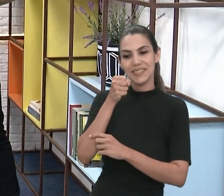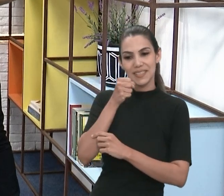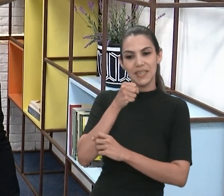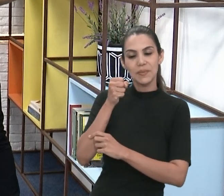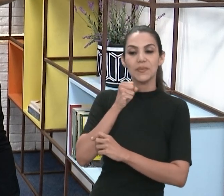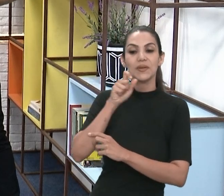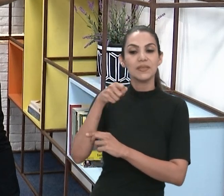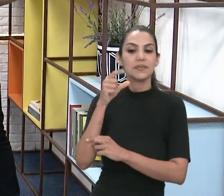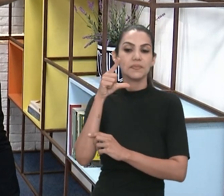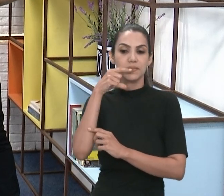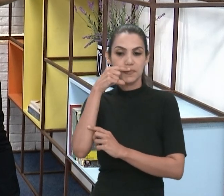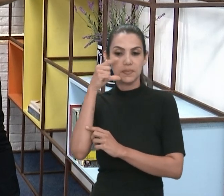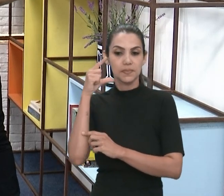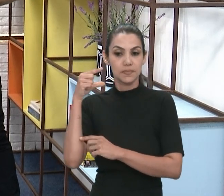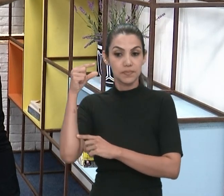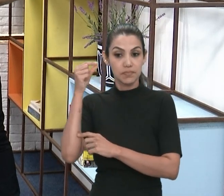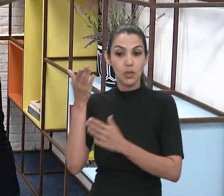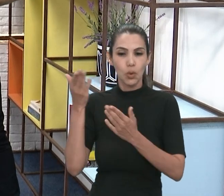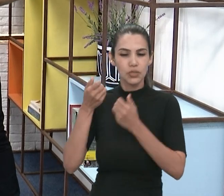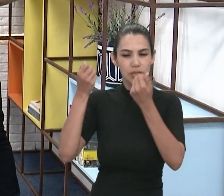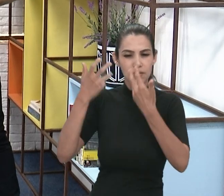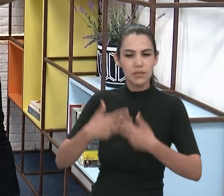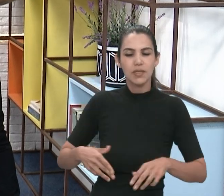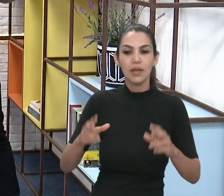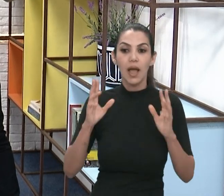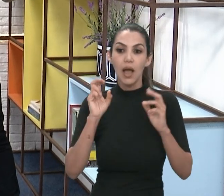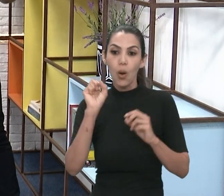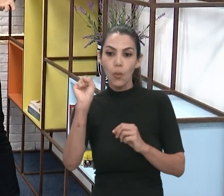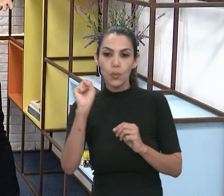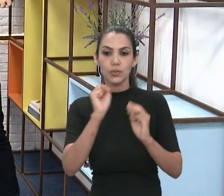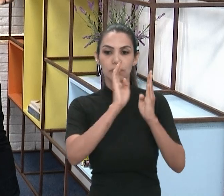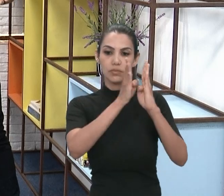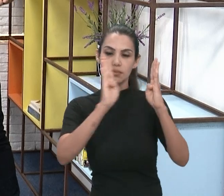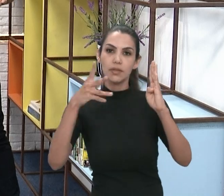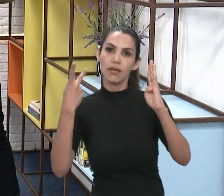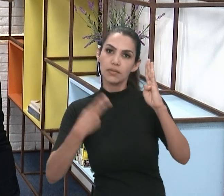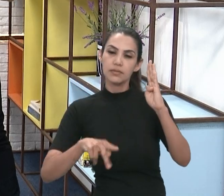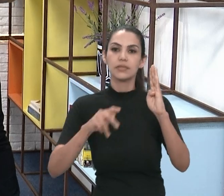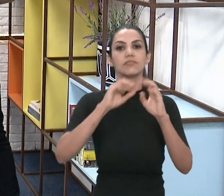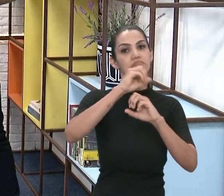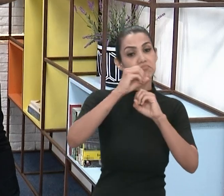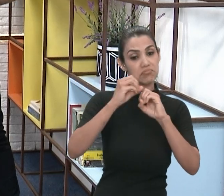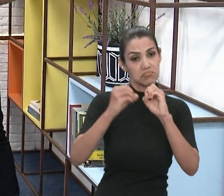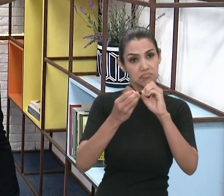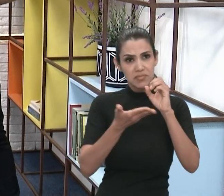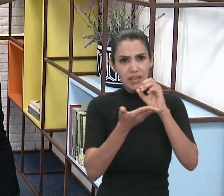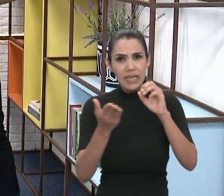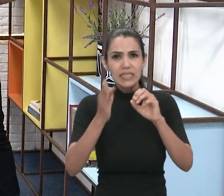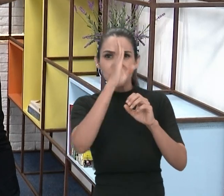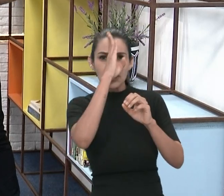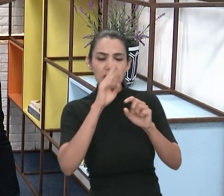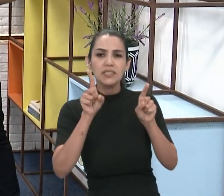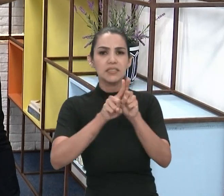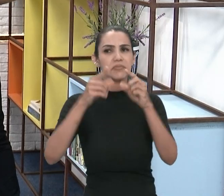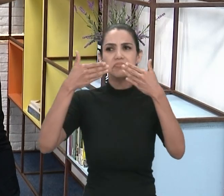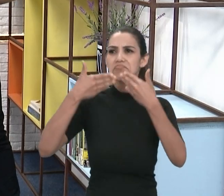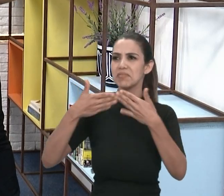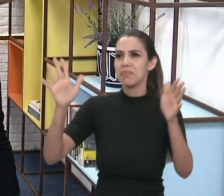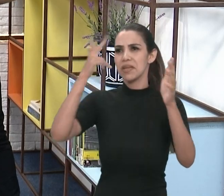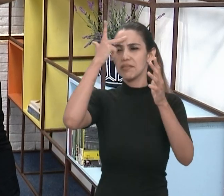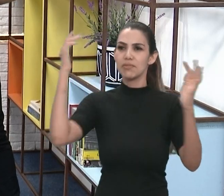sobre as 8 bibliotecas da UFG, que além de serem gratuitas, elas são abertas ao público e apoiam